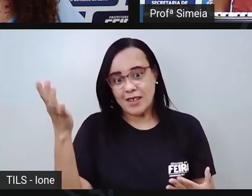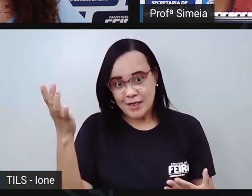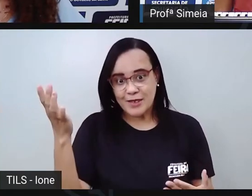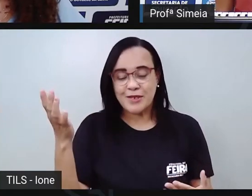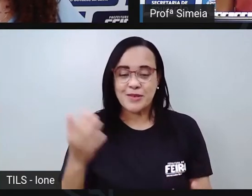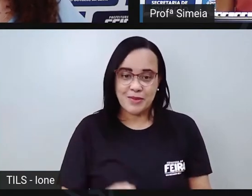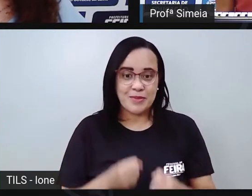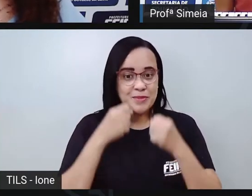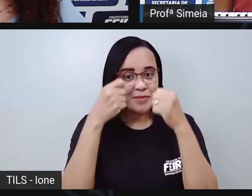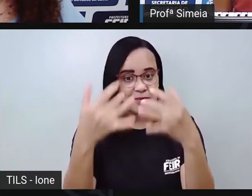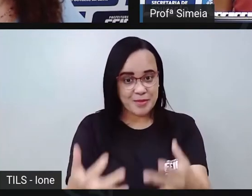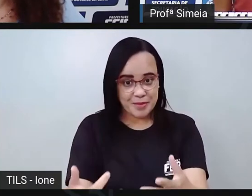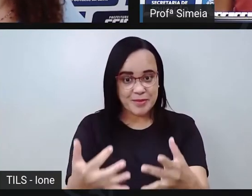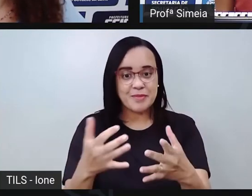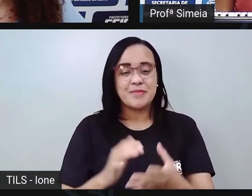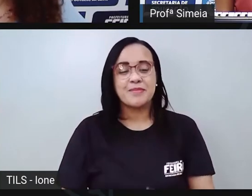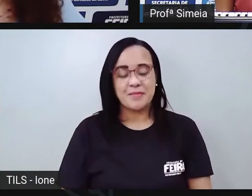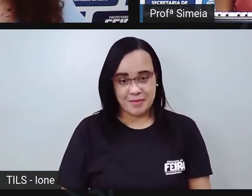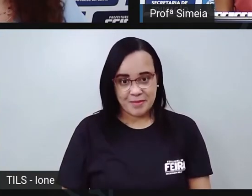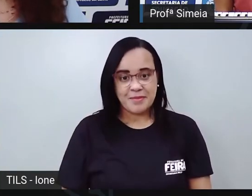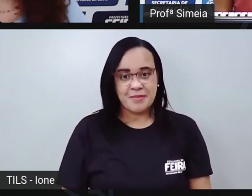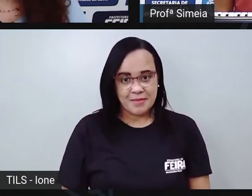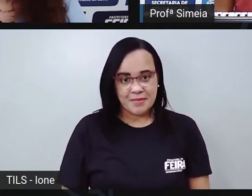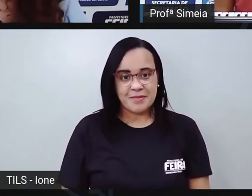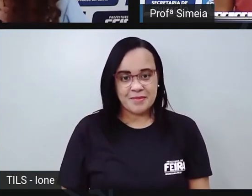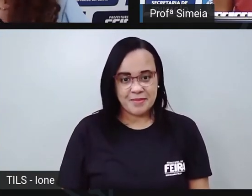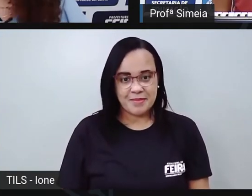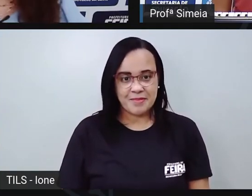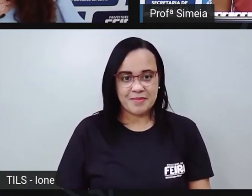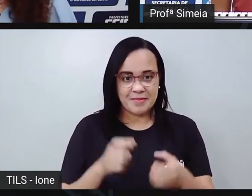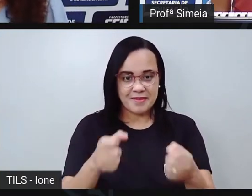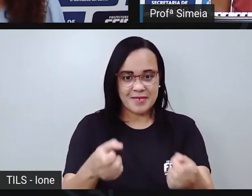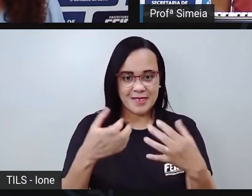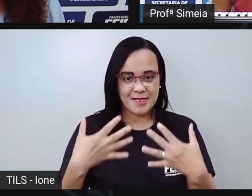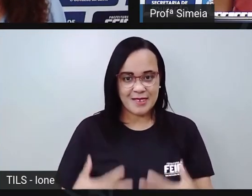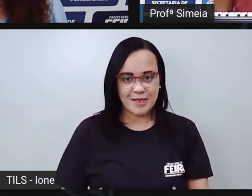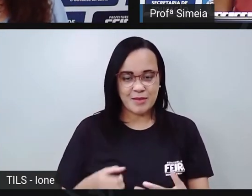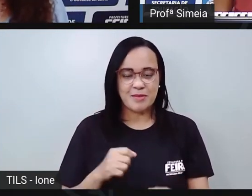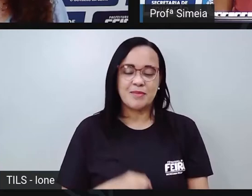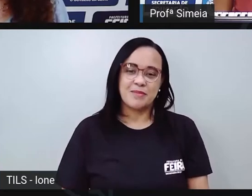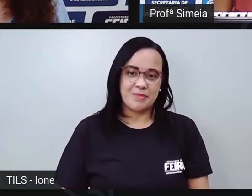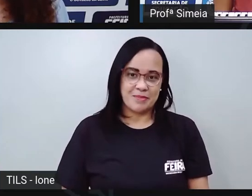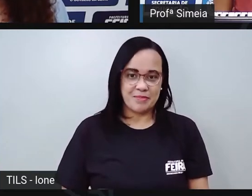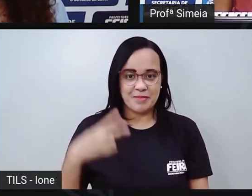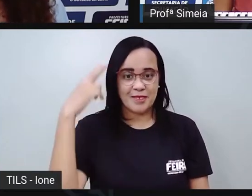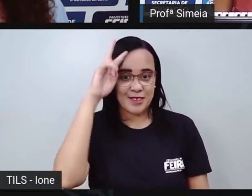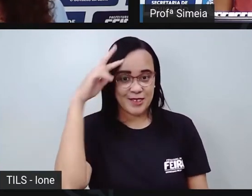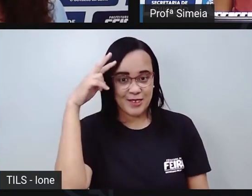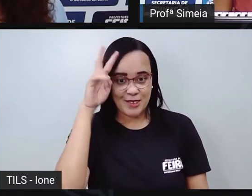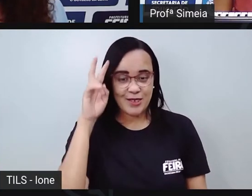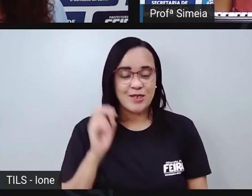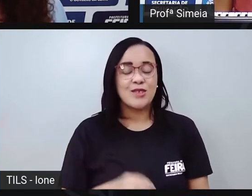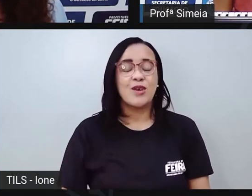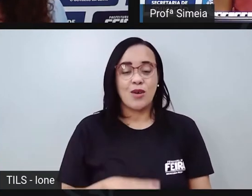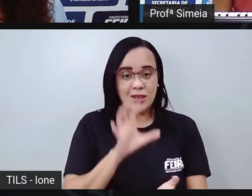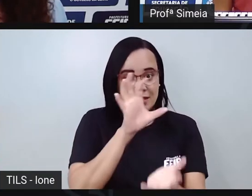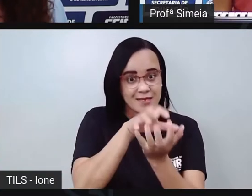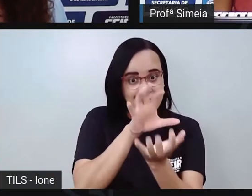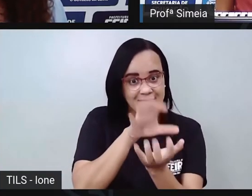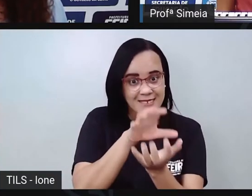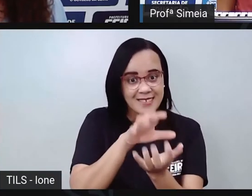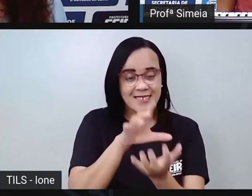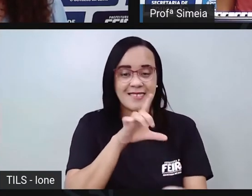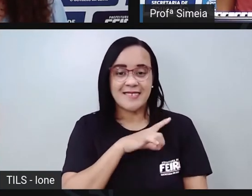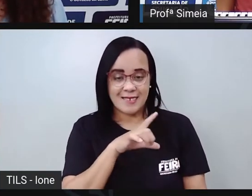me conta para liso conta para se eu tenho uma história de jacaré uma história de jacaré